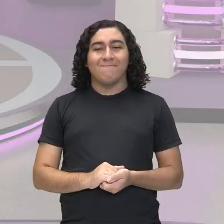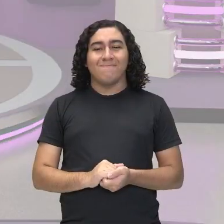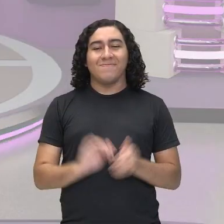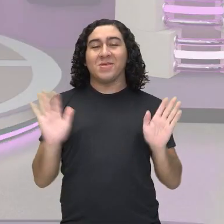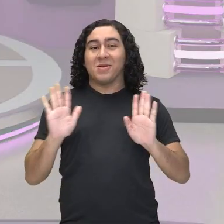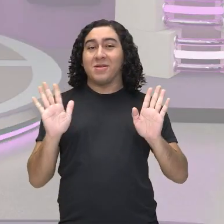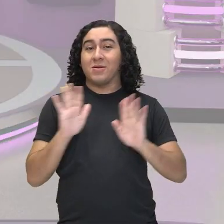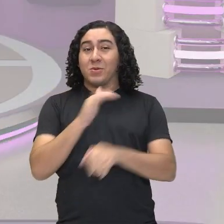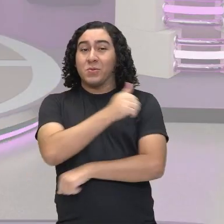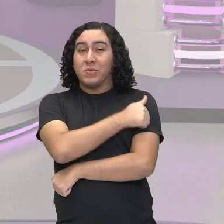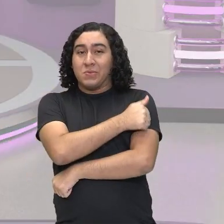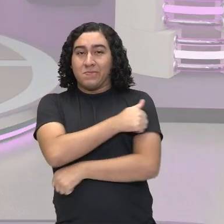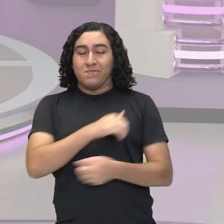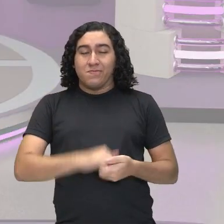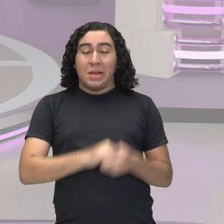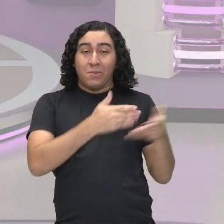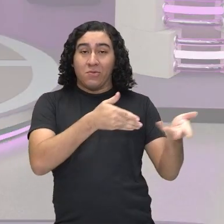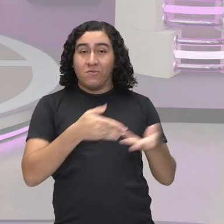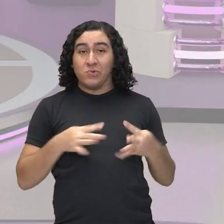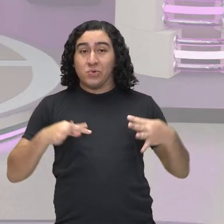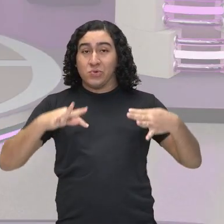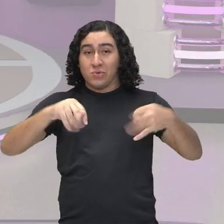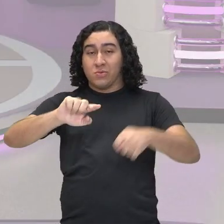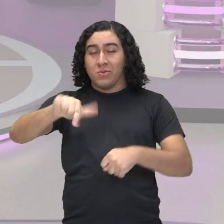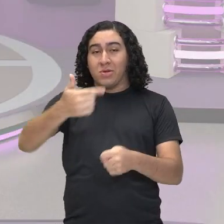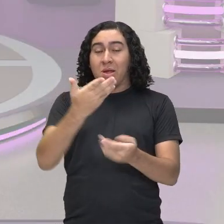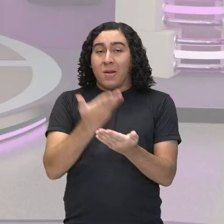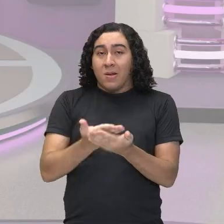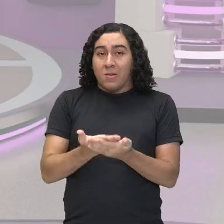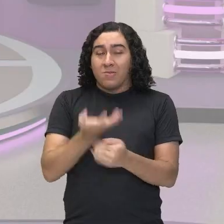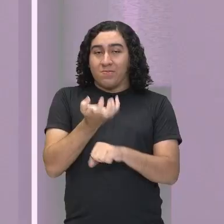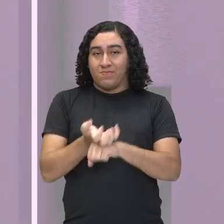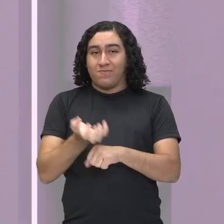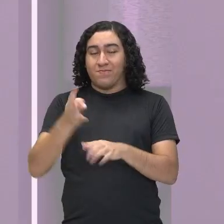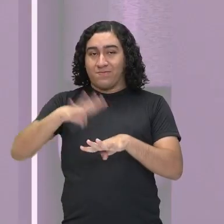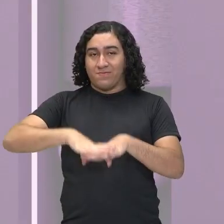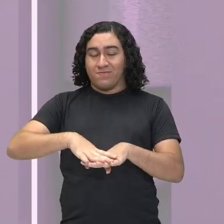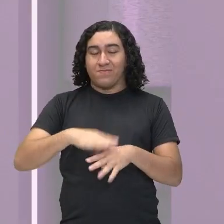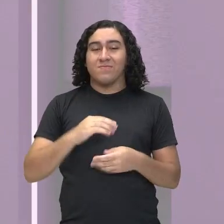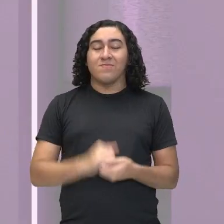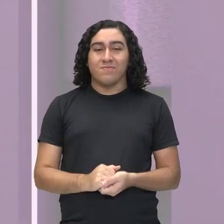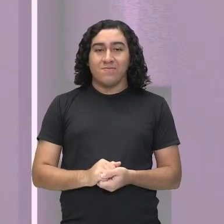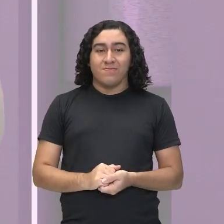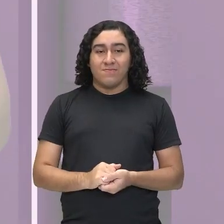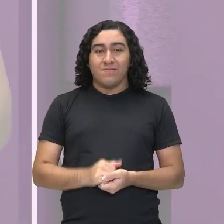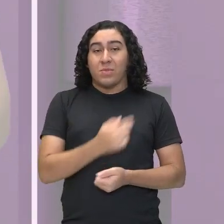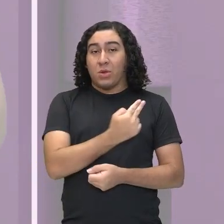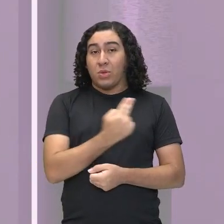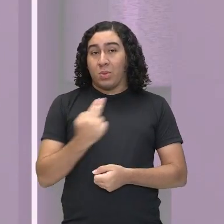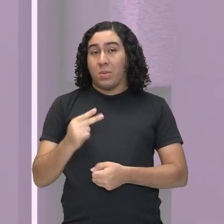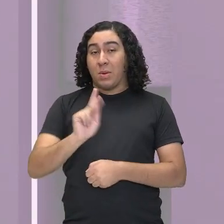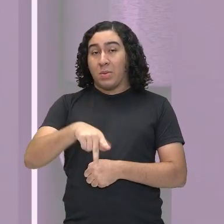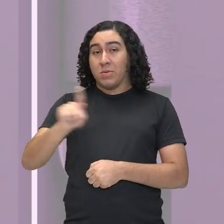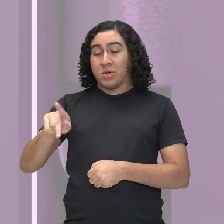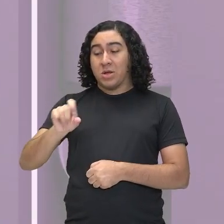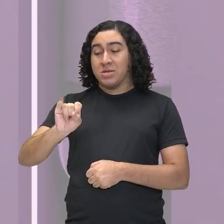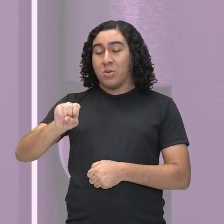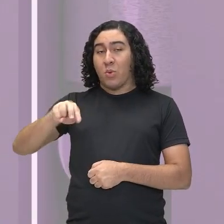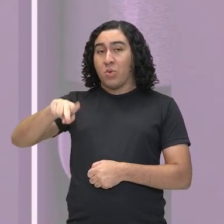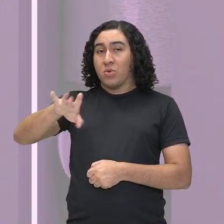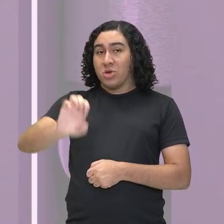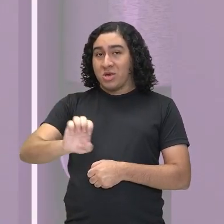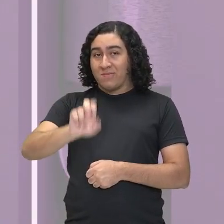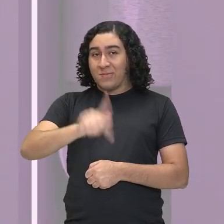Olá, queridos, sejam todos bem-vindos a mais uma aula de matemática. Sou a professora Simone Silva, professora